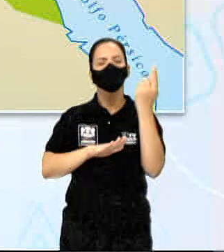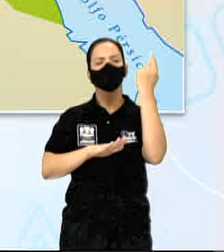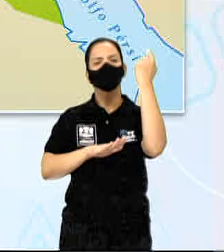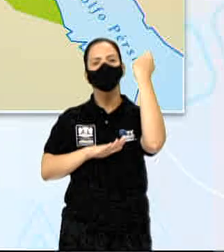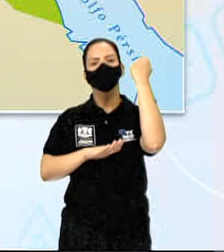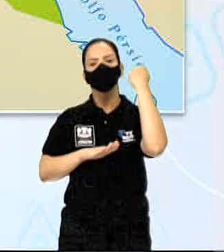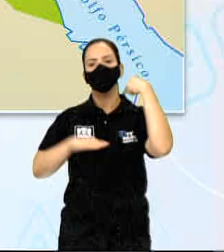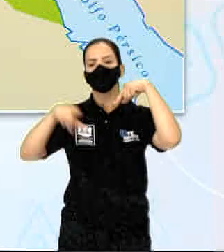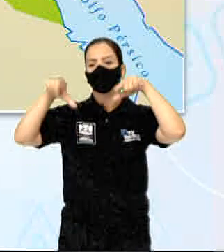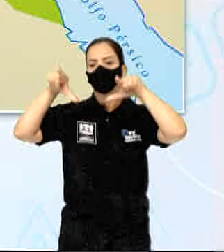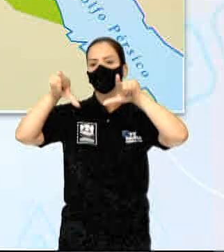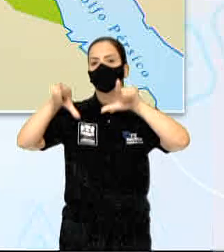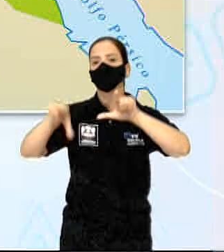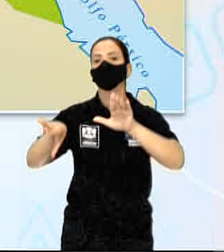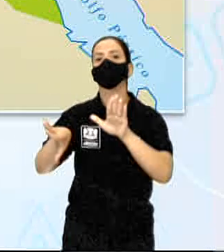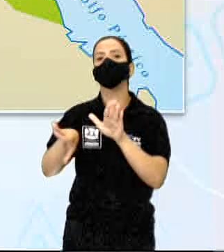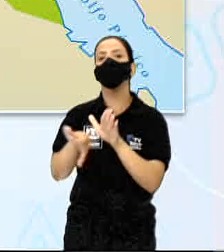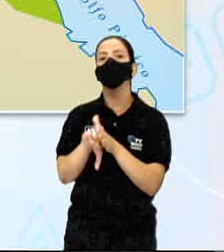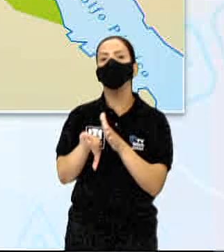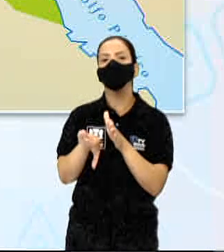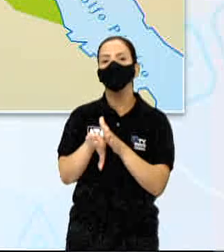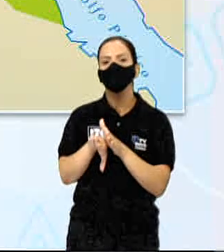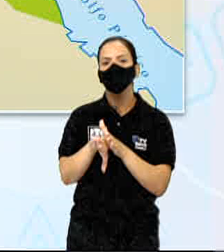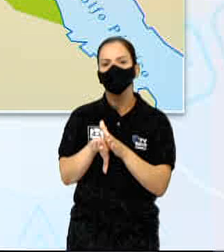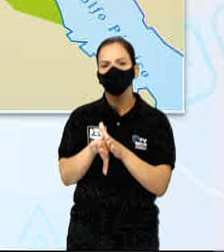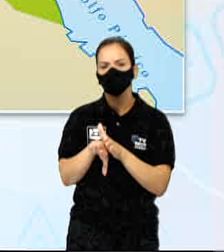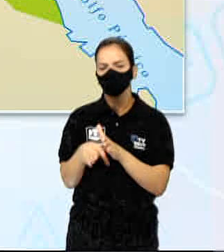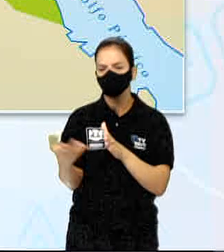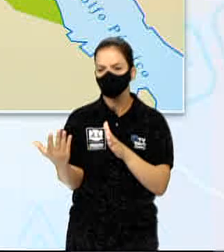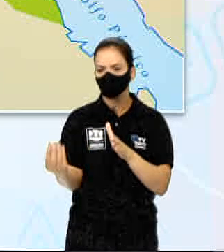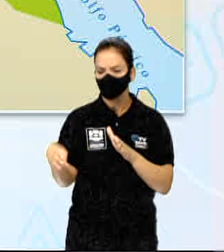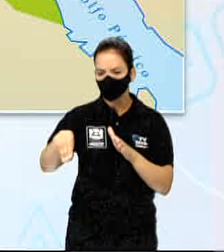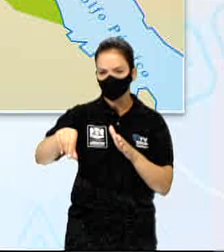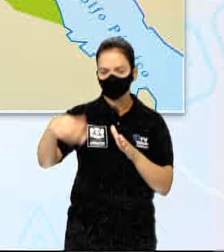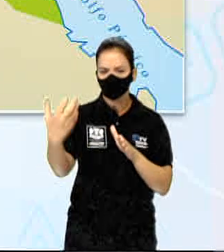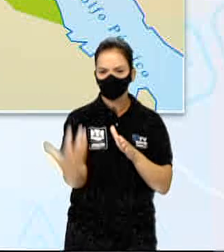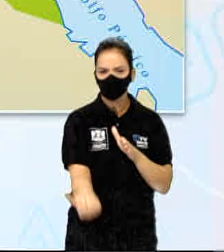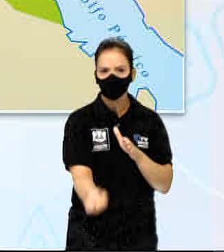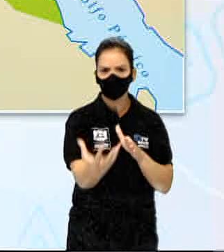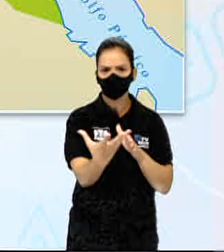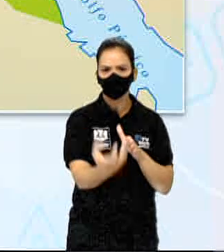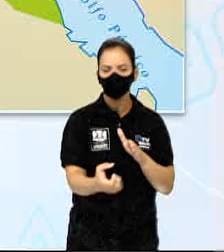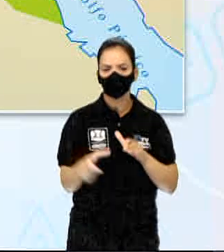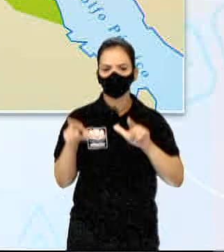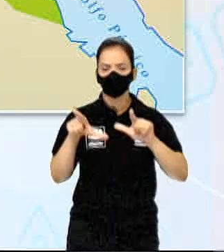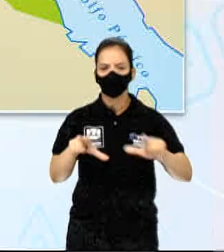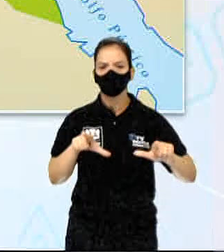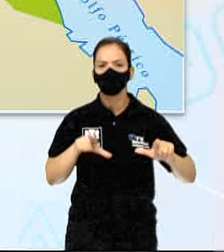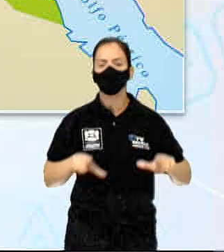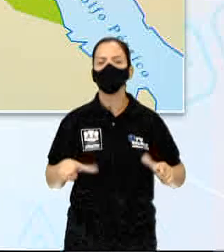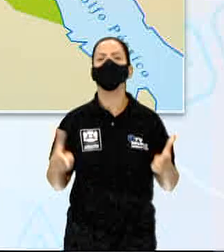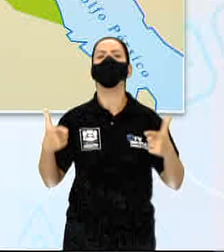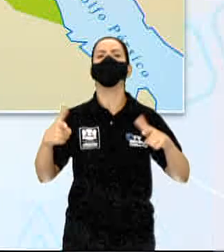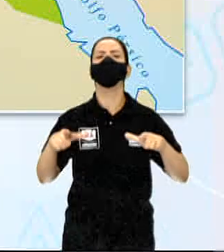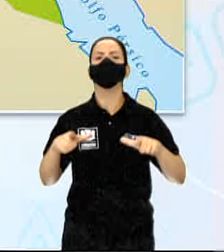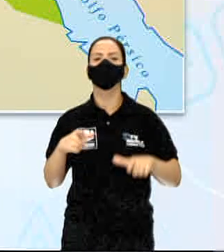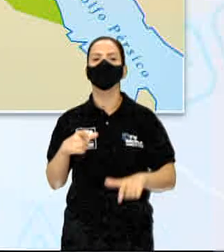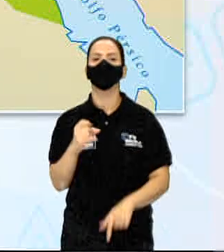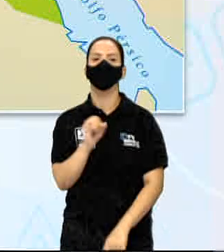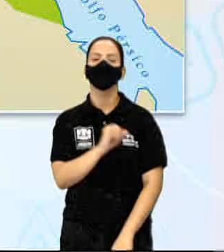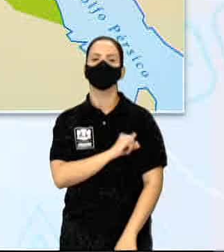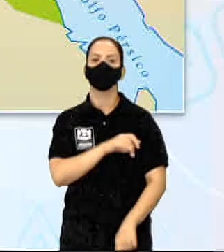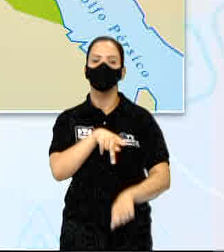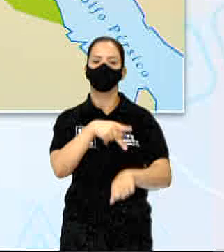bem desértica, ali mais ou menos localizado na área do Iraque, onde fica localizado o Iraque atualmente,